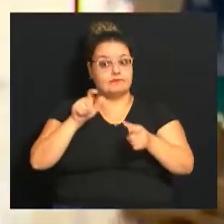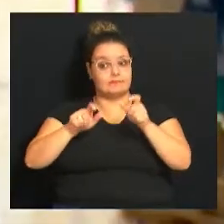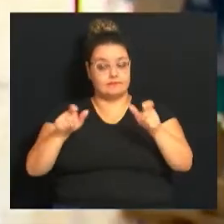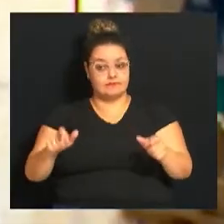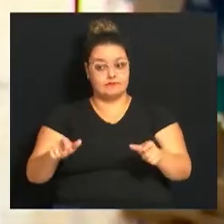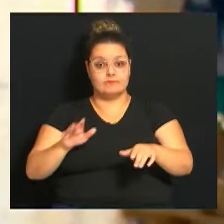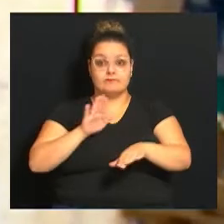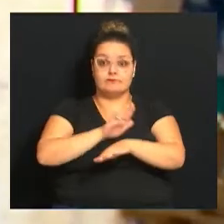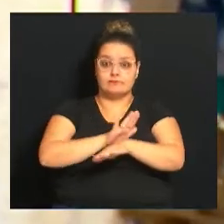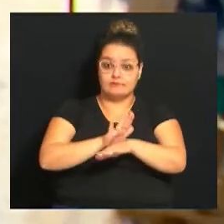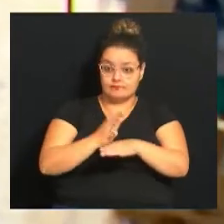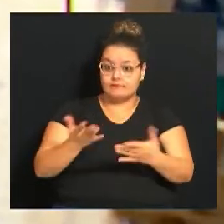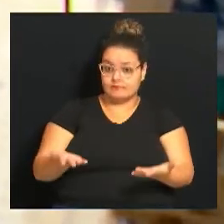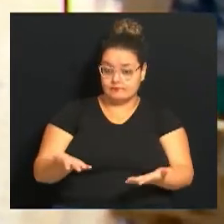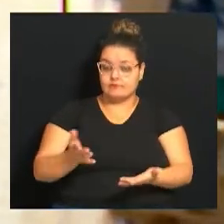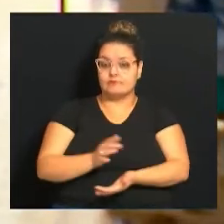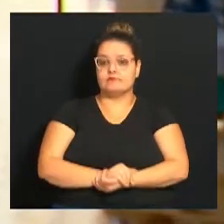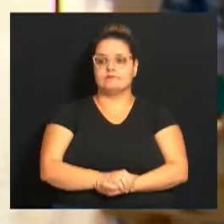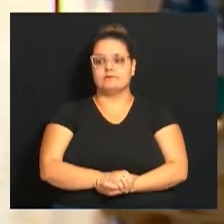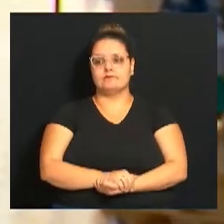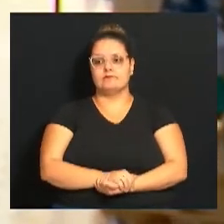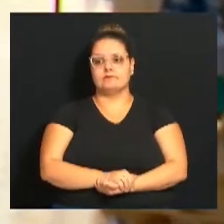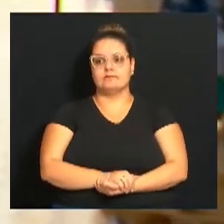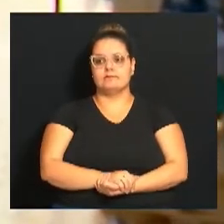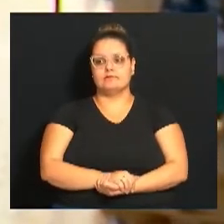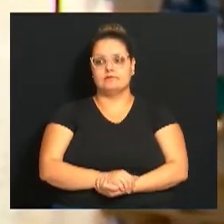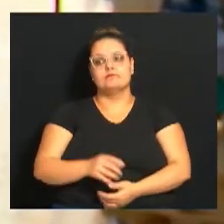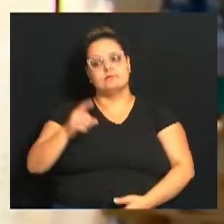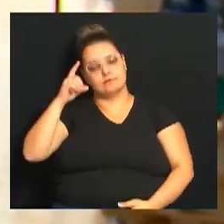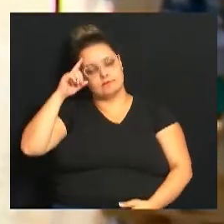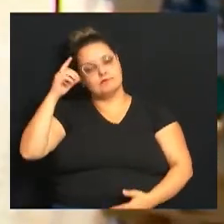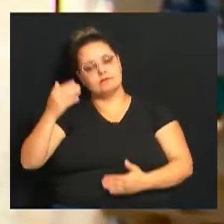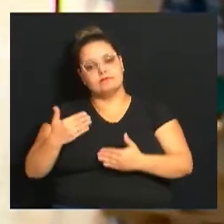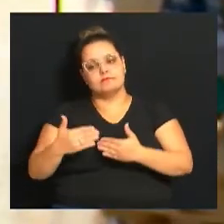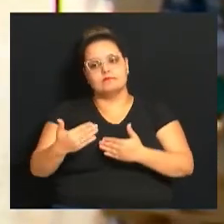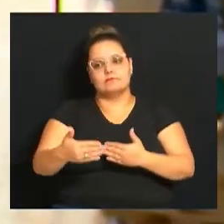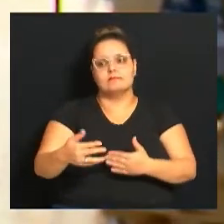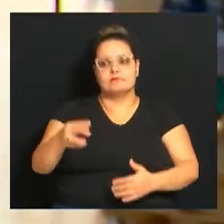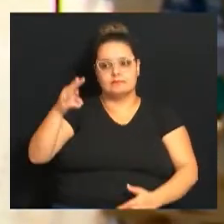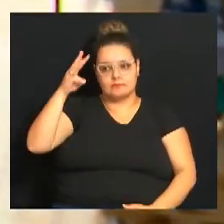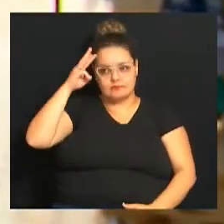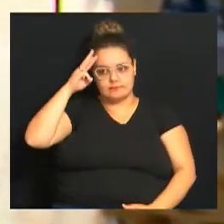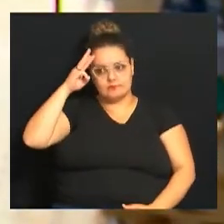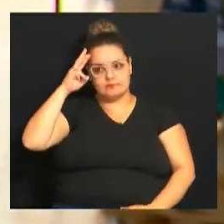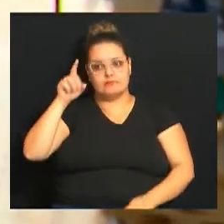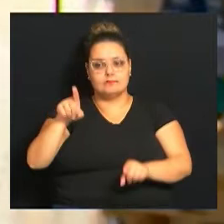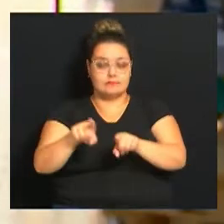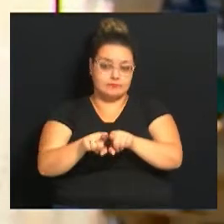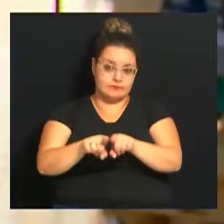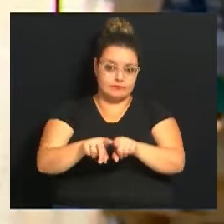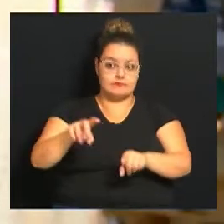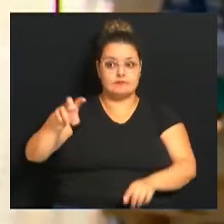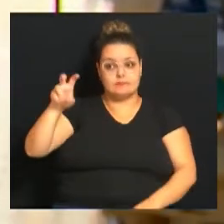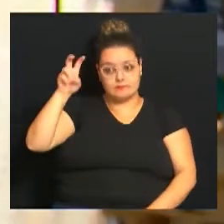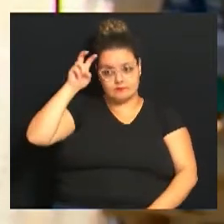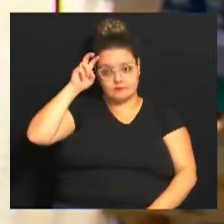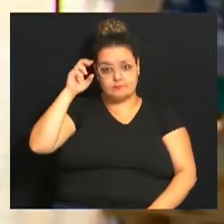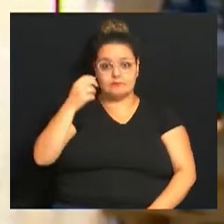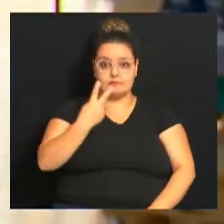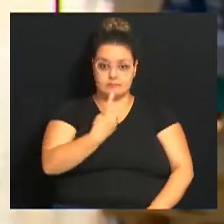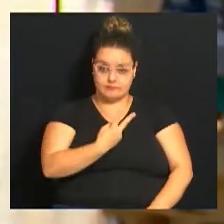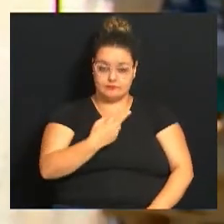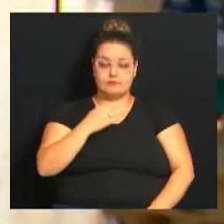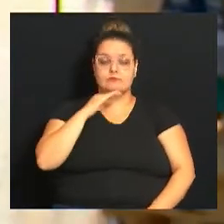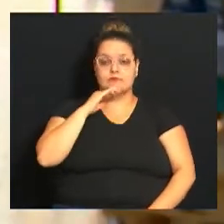nós ampliamos também os dias do bazar, né? Que agora o bazar é de terça e quinta, que é das 14 às 5 horas, né?